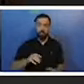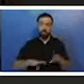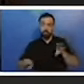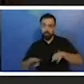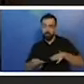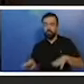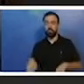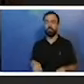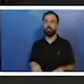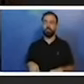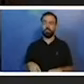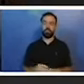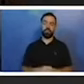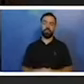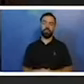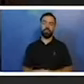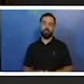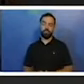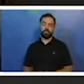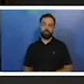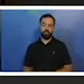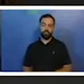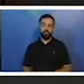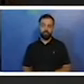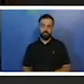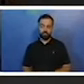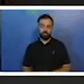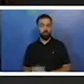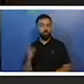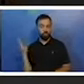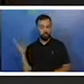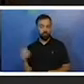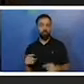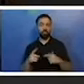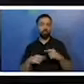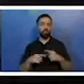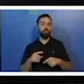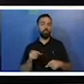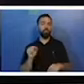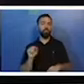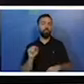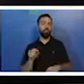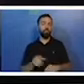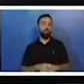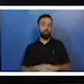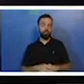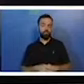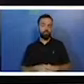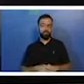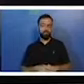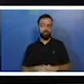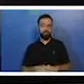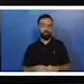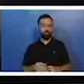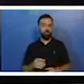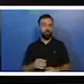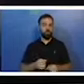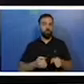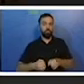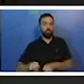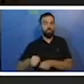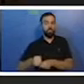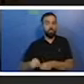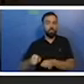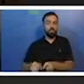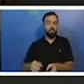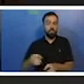dos movimentos do nosso corpo hoje nessa aula nós vamos lá de alguns materiais o principal Qual é professor o cabo de vassoura